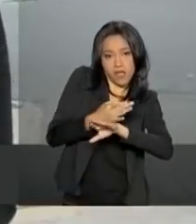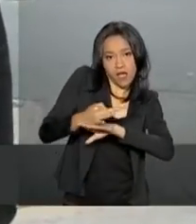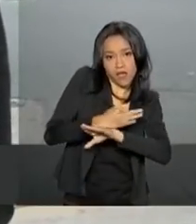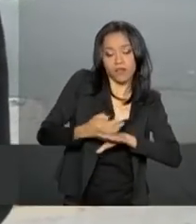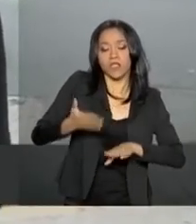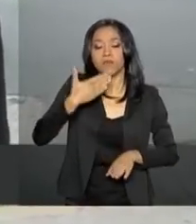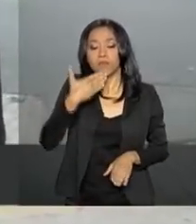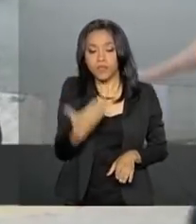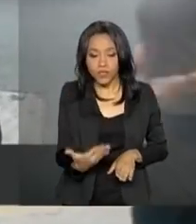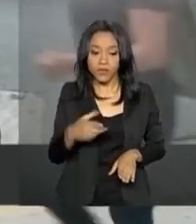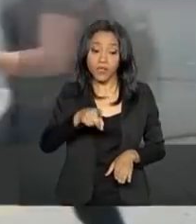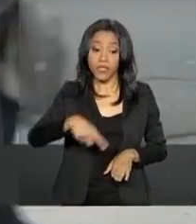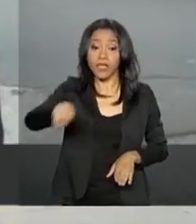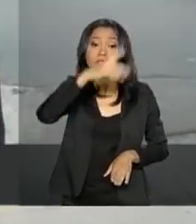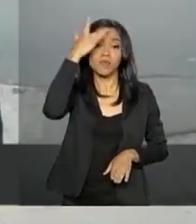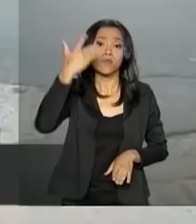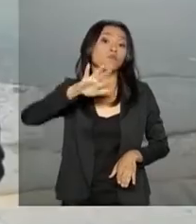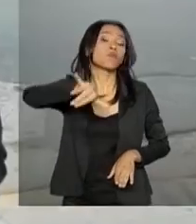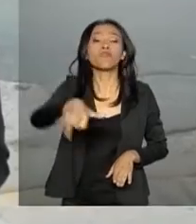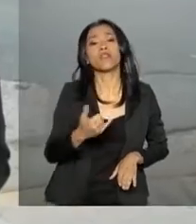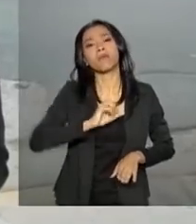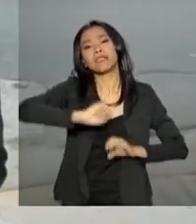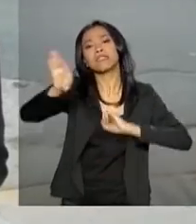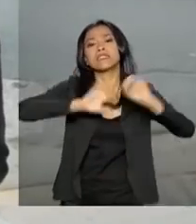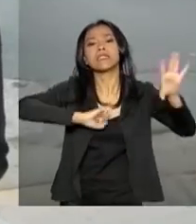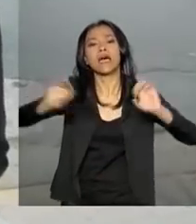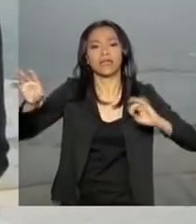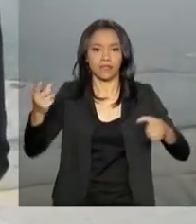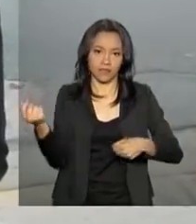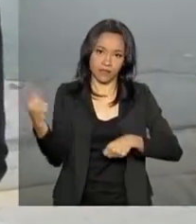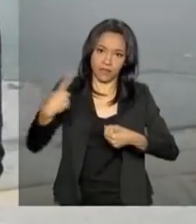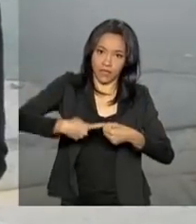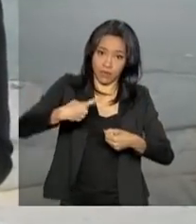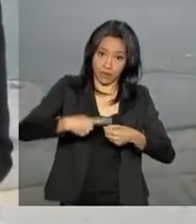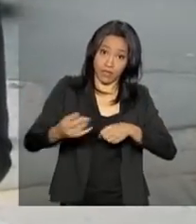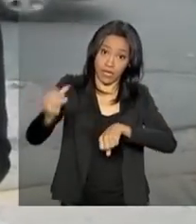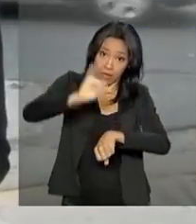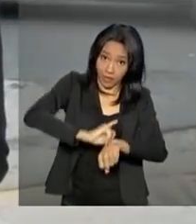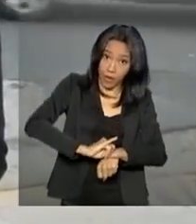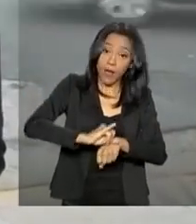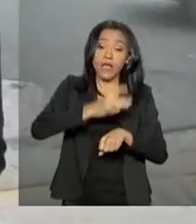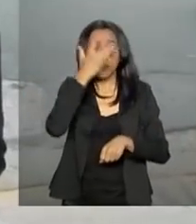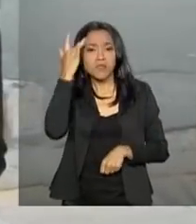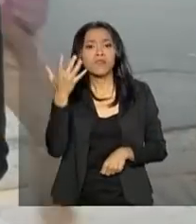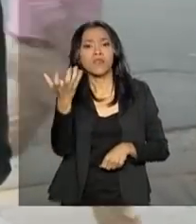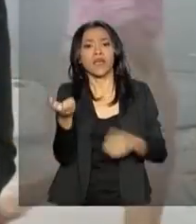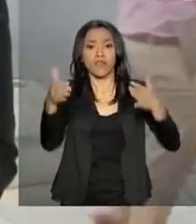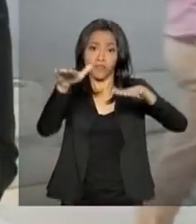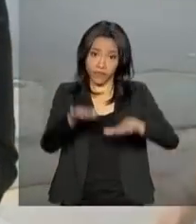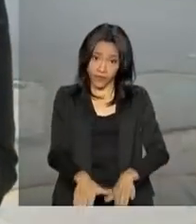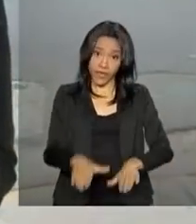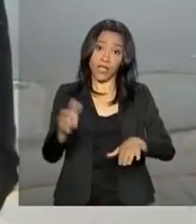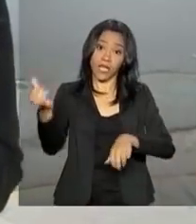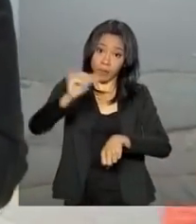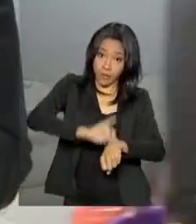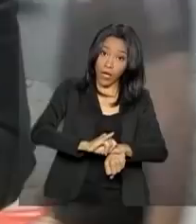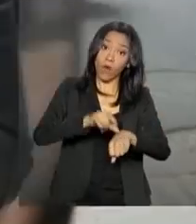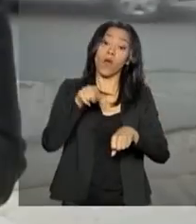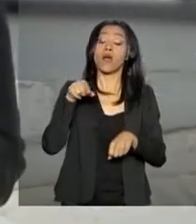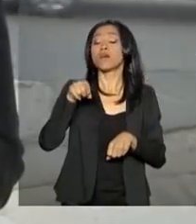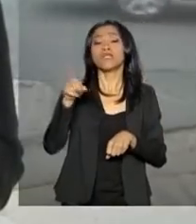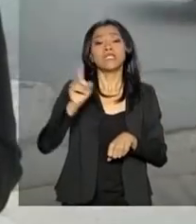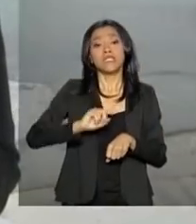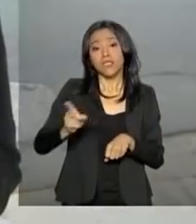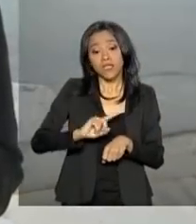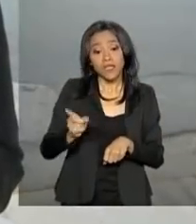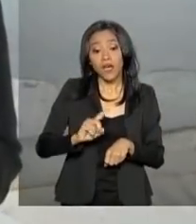portenhos aproveitem para sair da capital para Os argentinos que decidirem permanecer em Buenos Aires O apelo é para que não